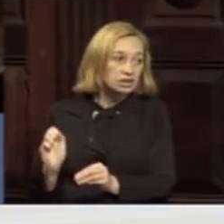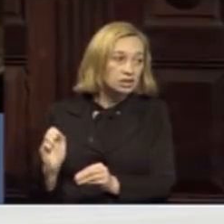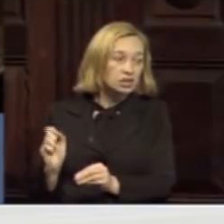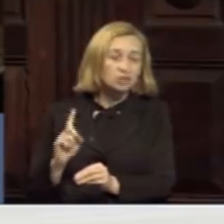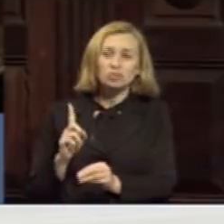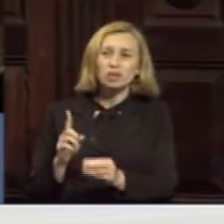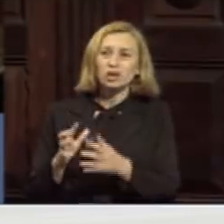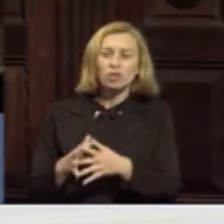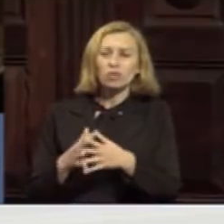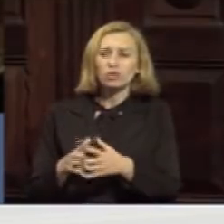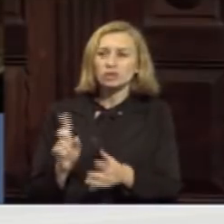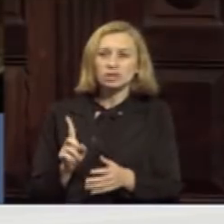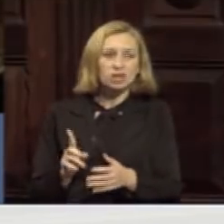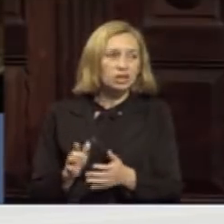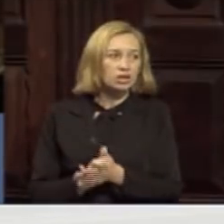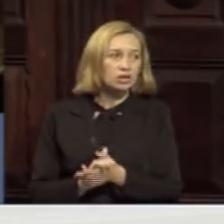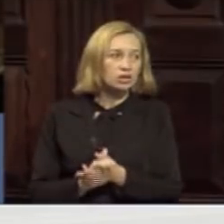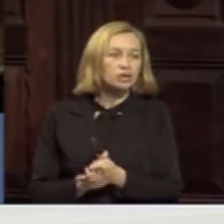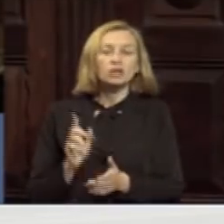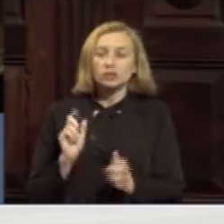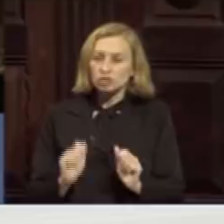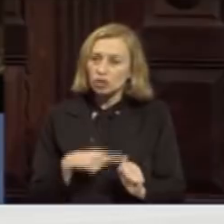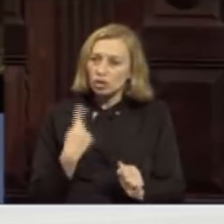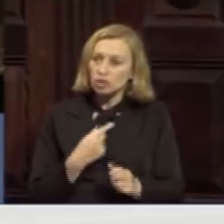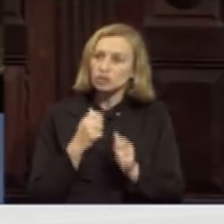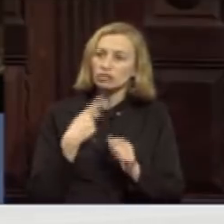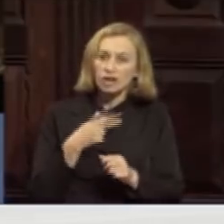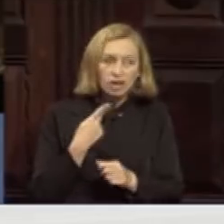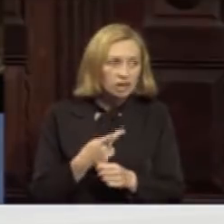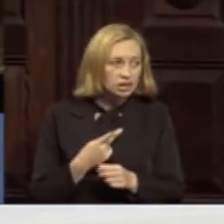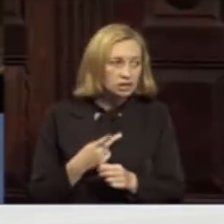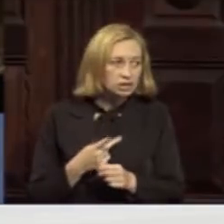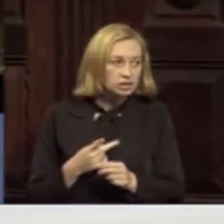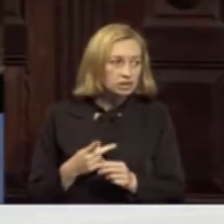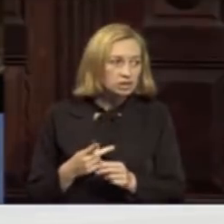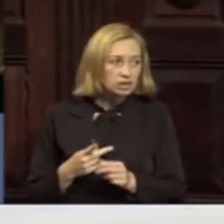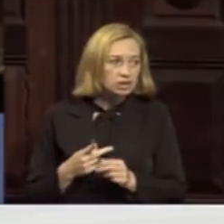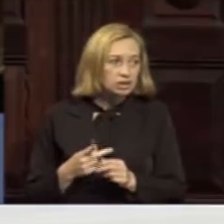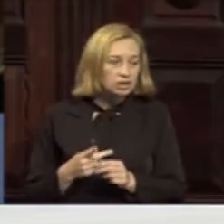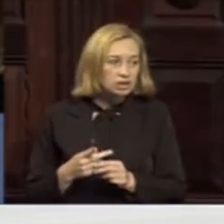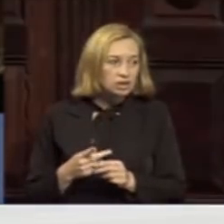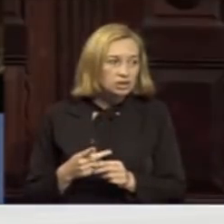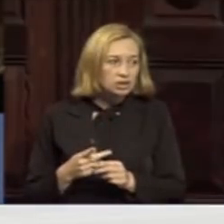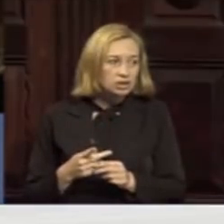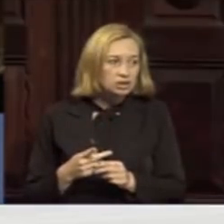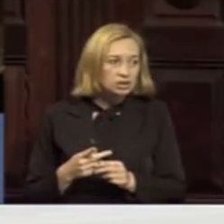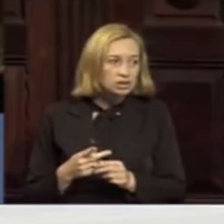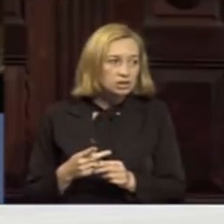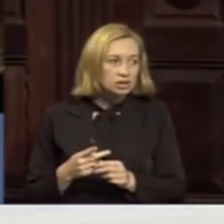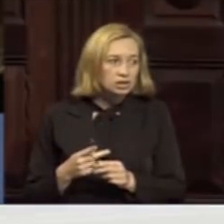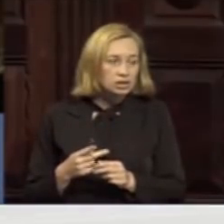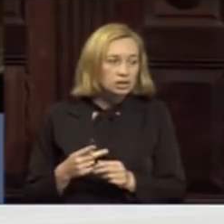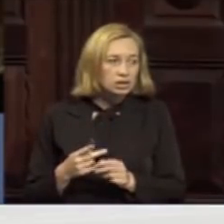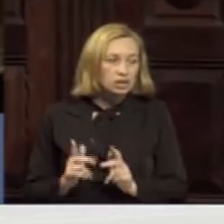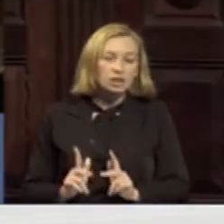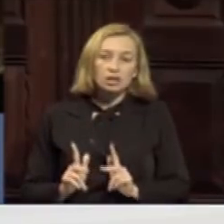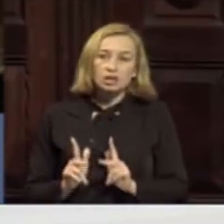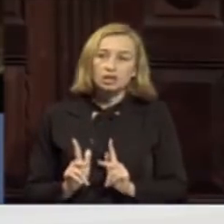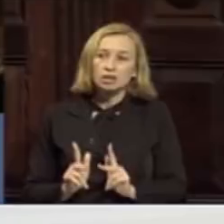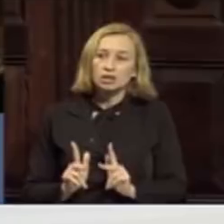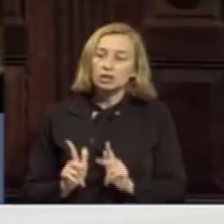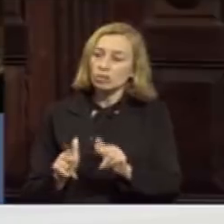estamos falando do mesmo ente federado e de órgãos da mesma secretaria. Mas ainda assim, como na